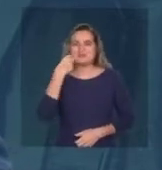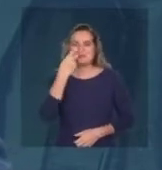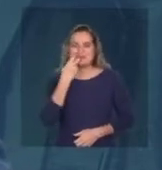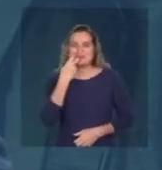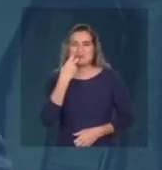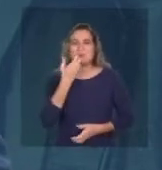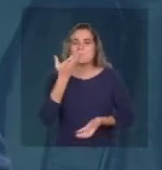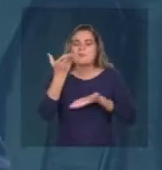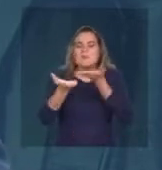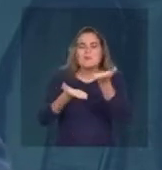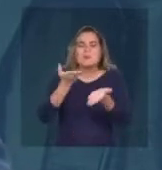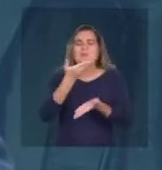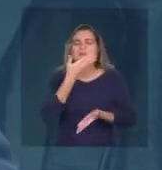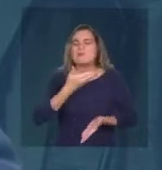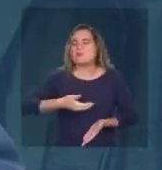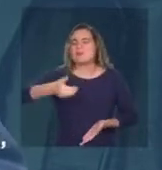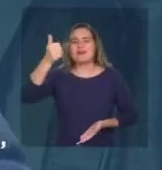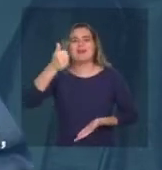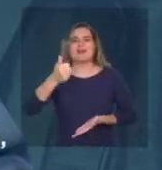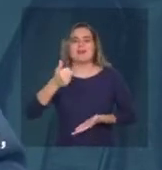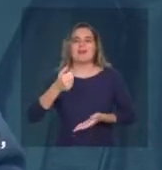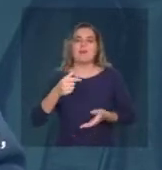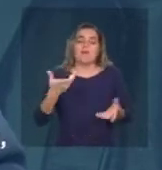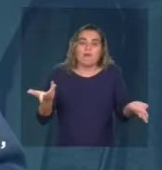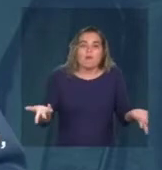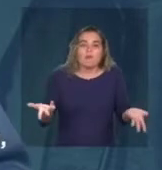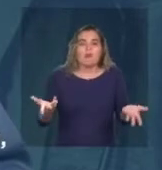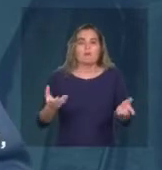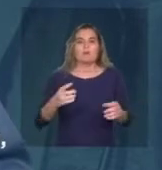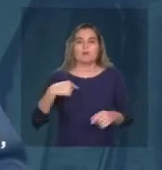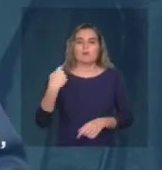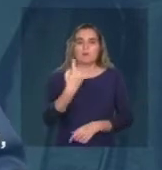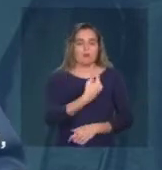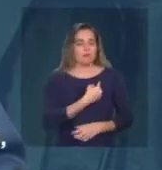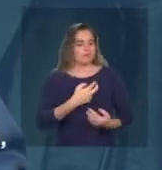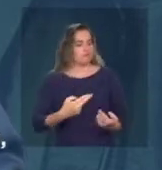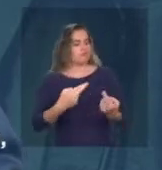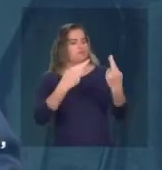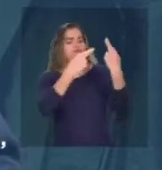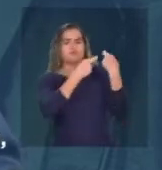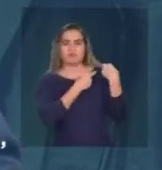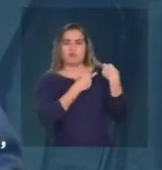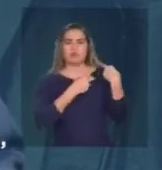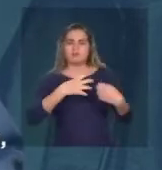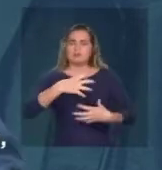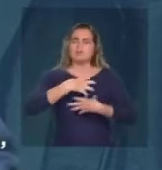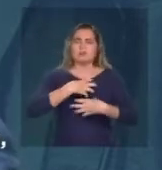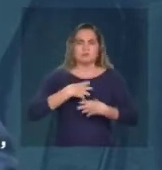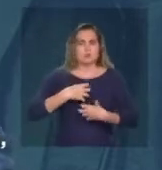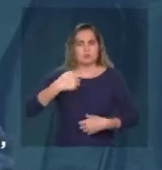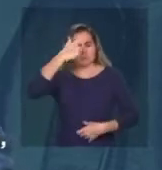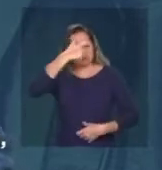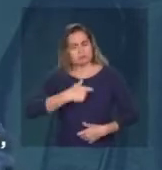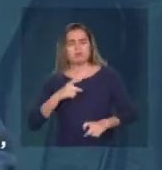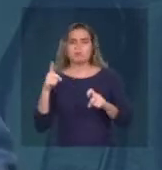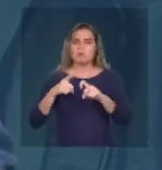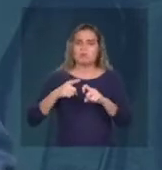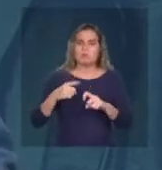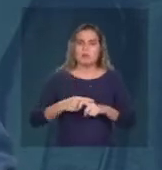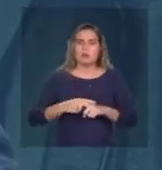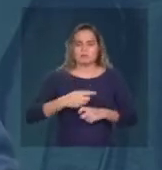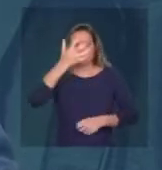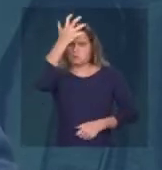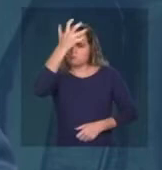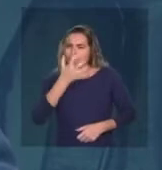melhorando o atendimento a quem mais precisa. E foi feito com a responsabilidade de quem, sendo médico como eu sou,